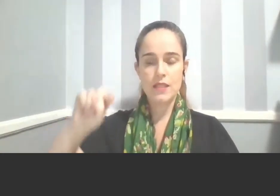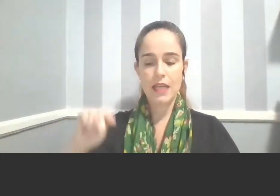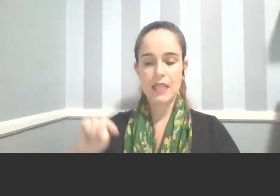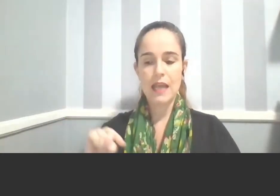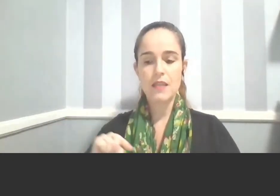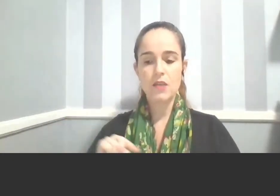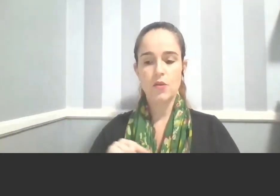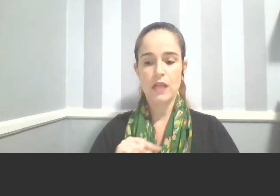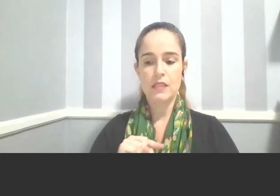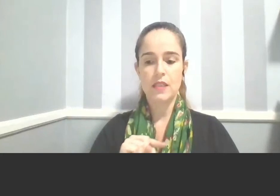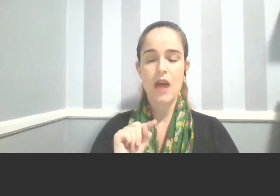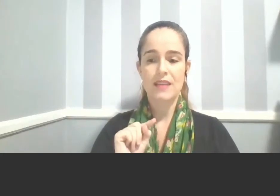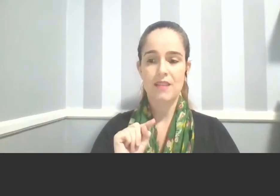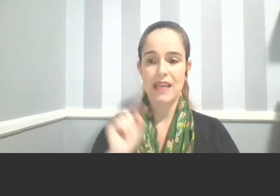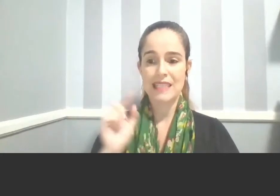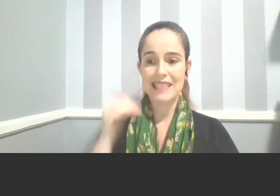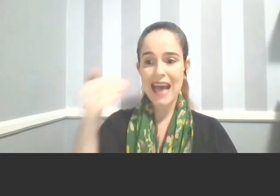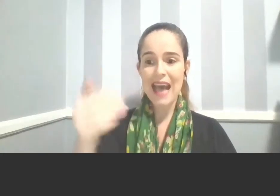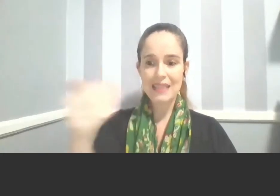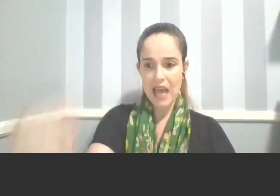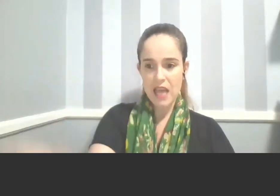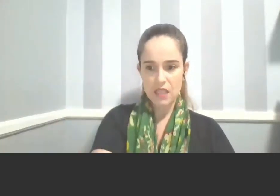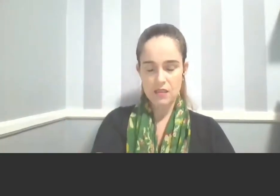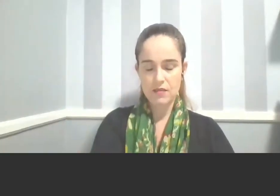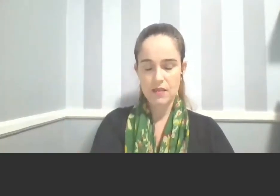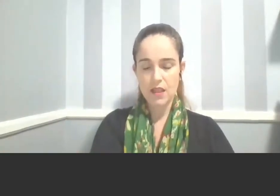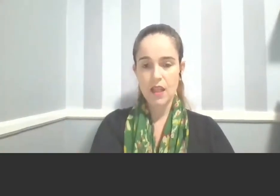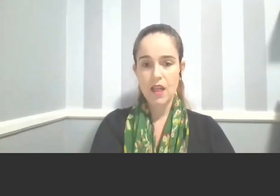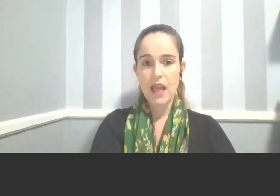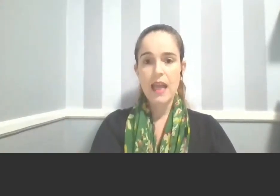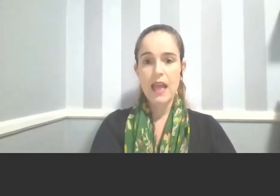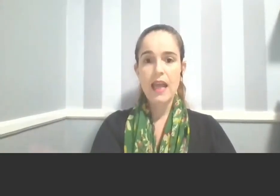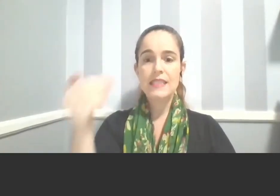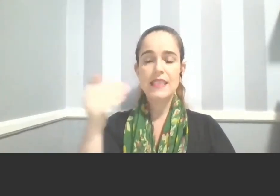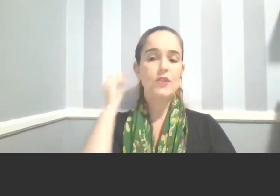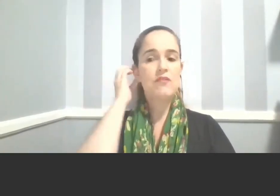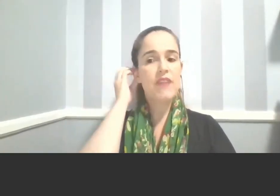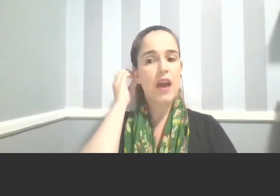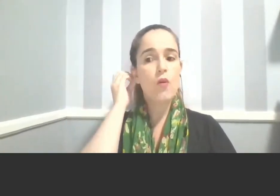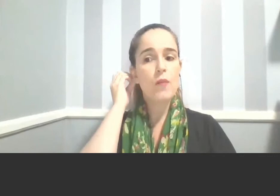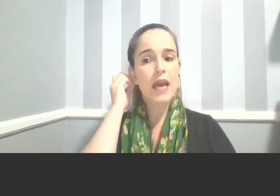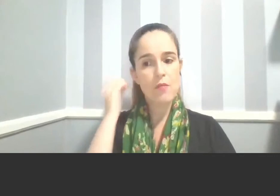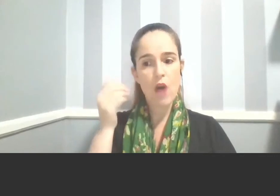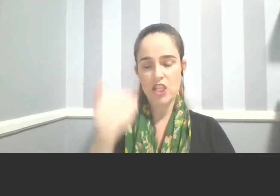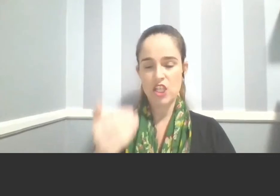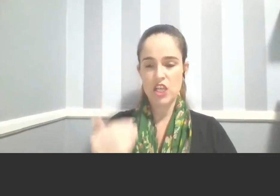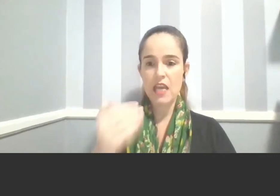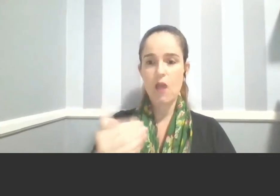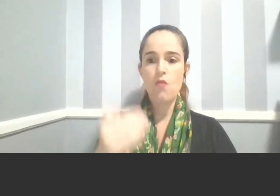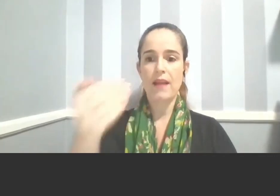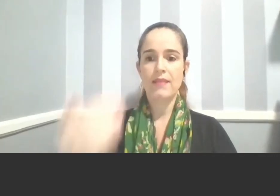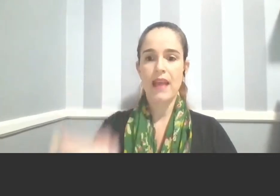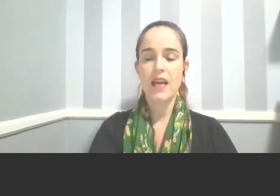quando esse sangue está saindo do coração através das artérias, se eu tiver uma